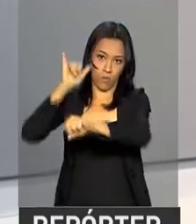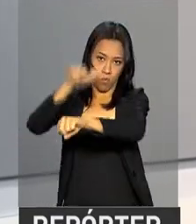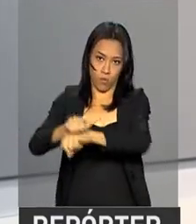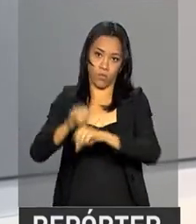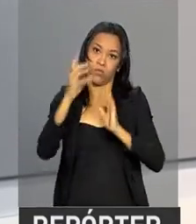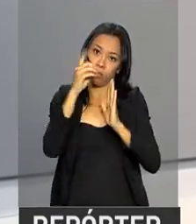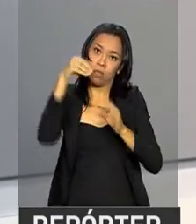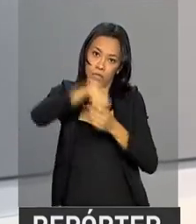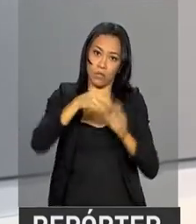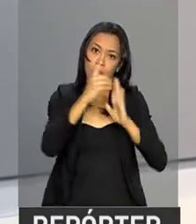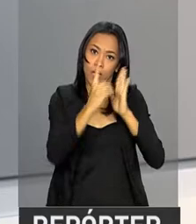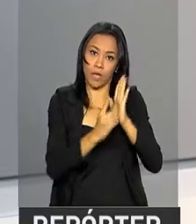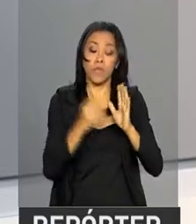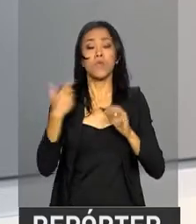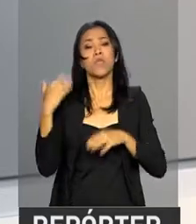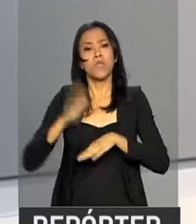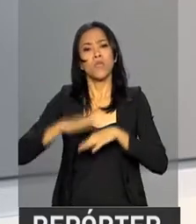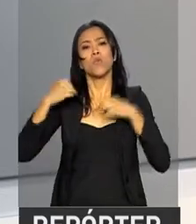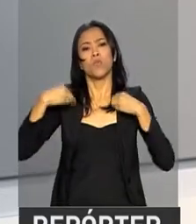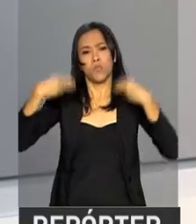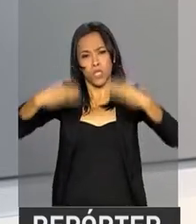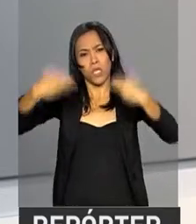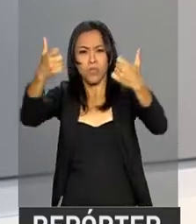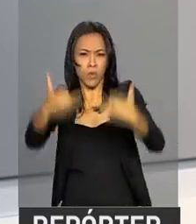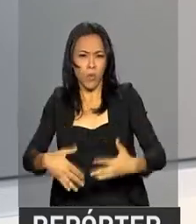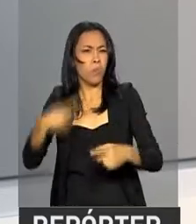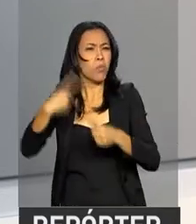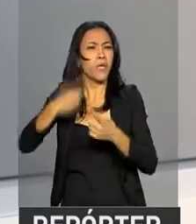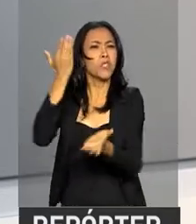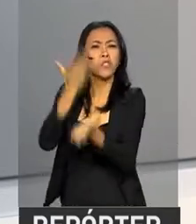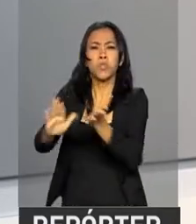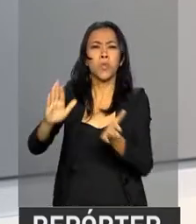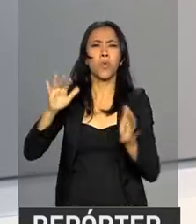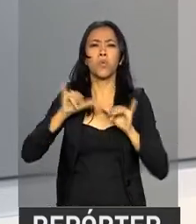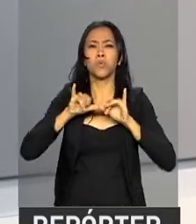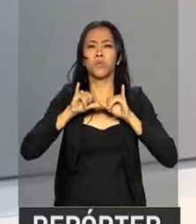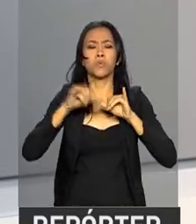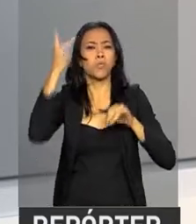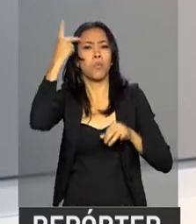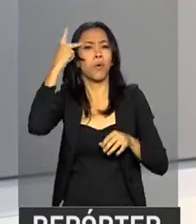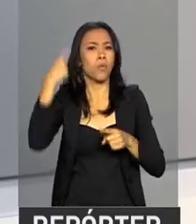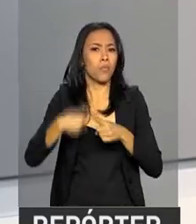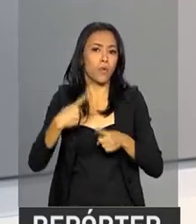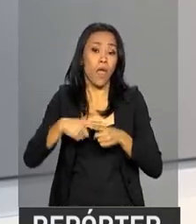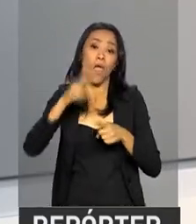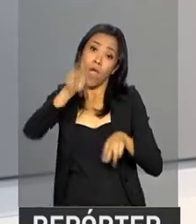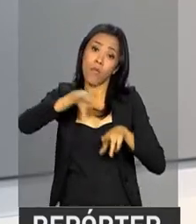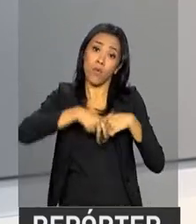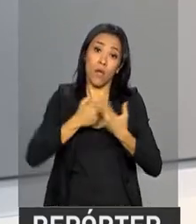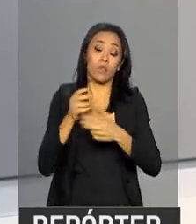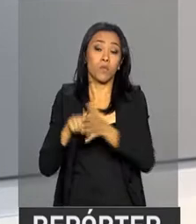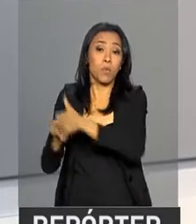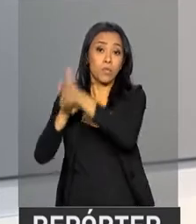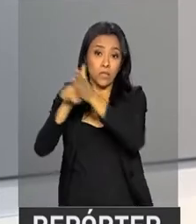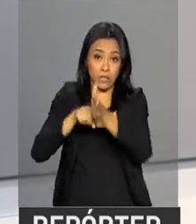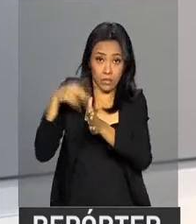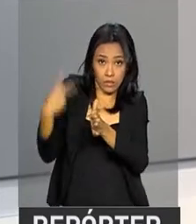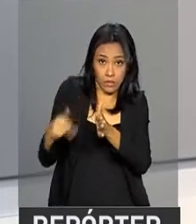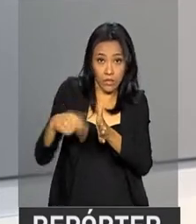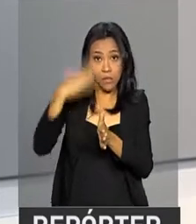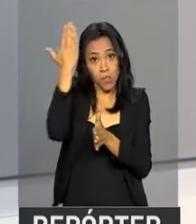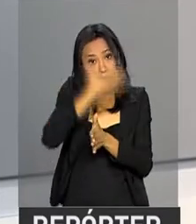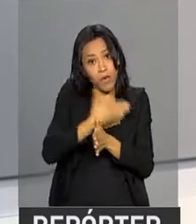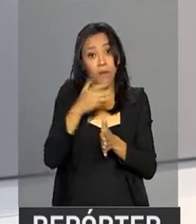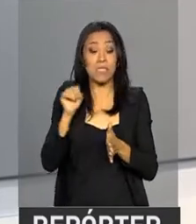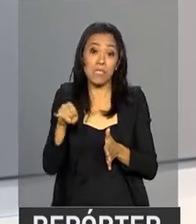o Ministério dos Transportes explicou que a exclusão se deve ao resultado de análises feitas por consultorias independentes. Os estudos